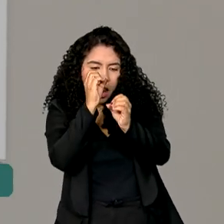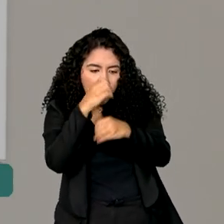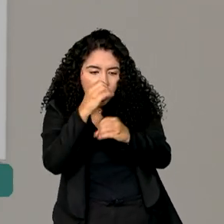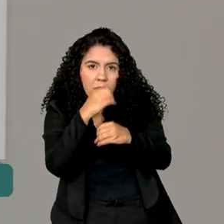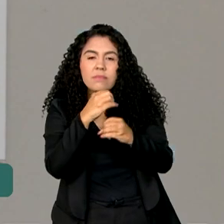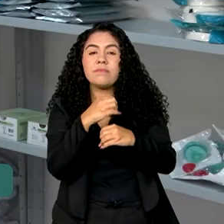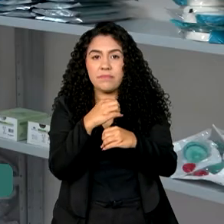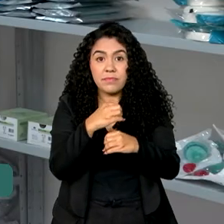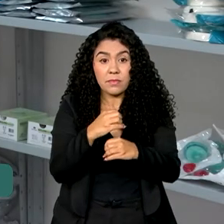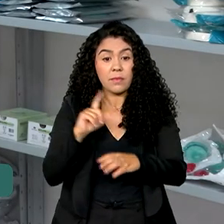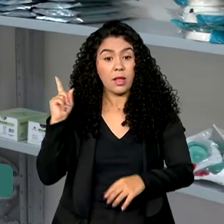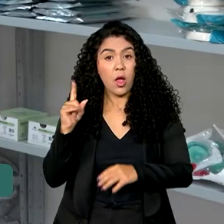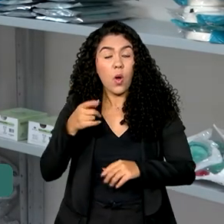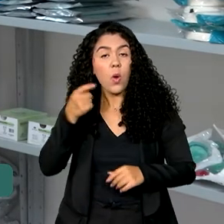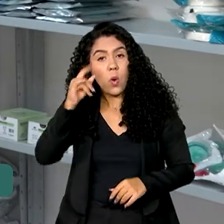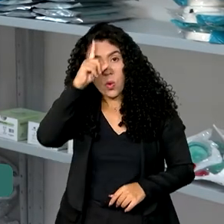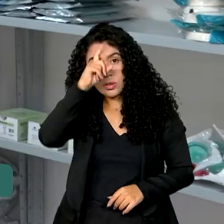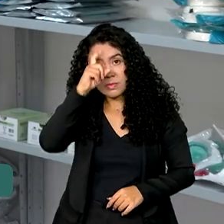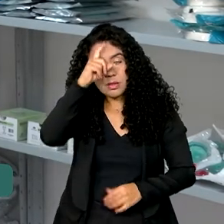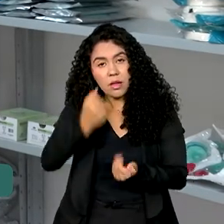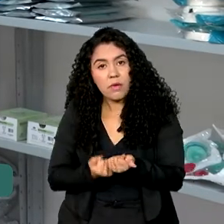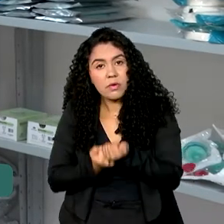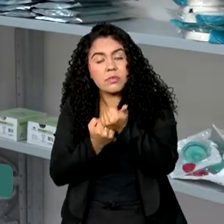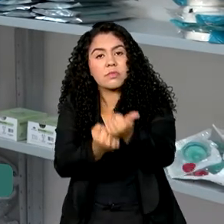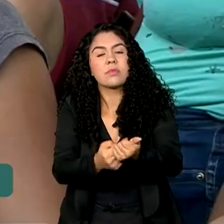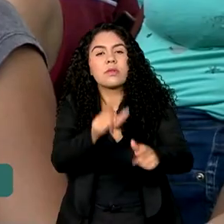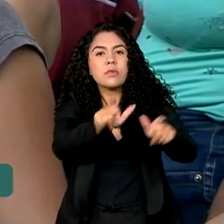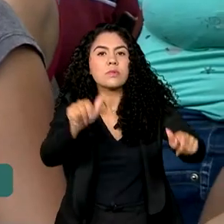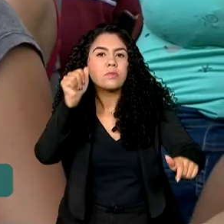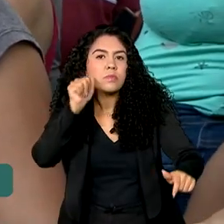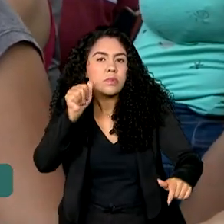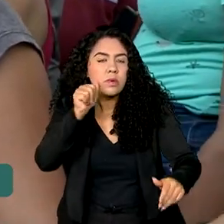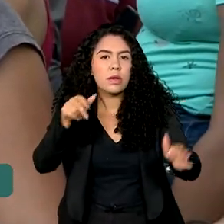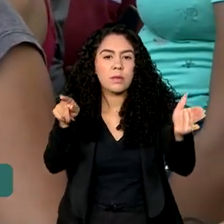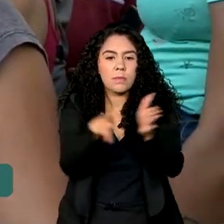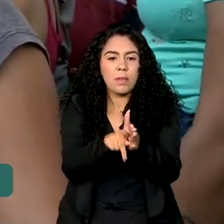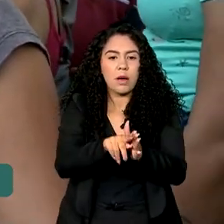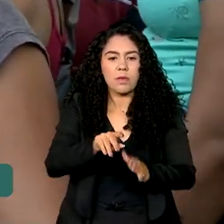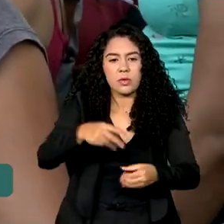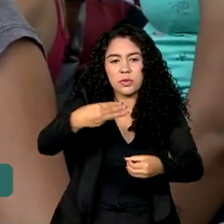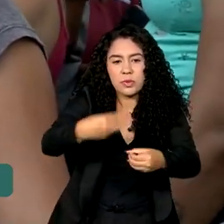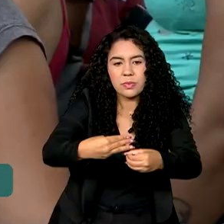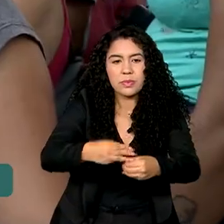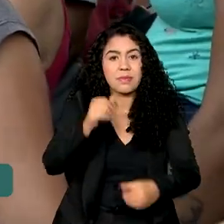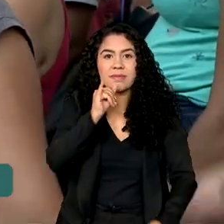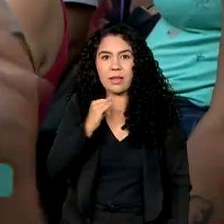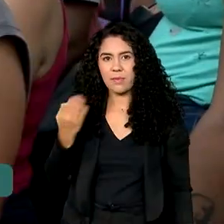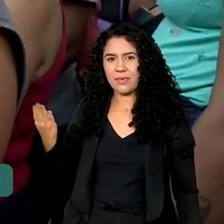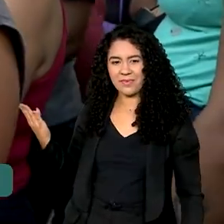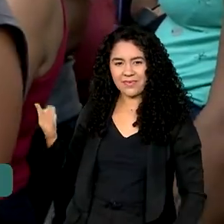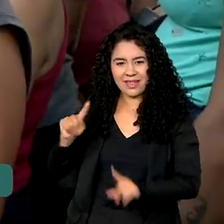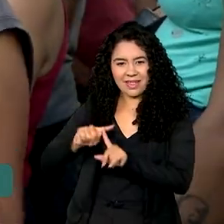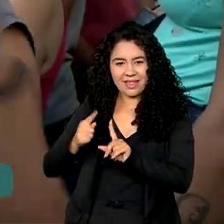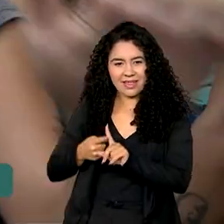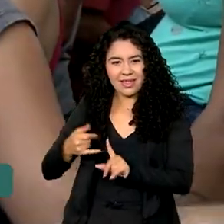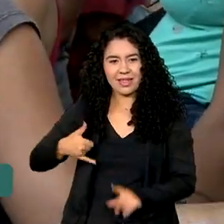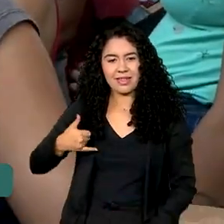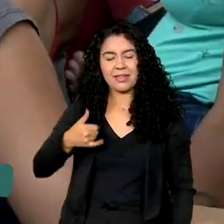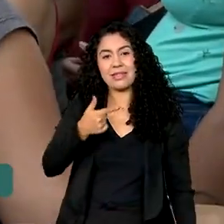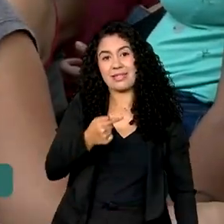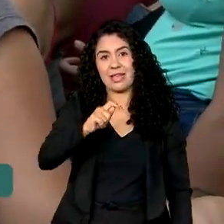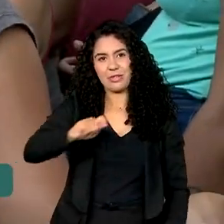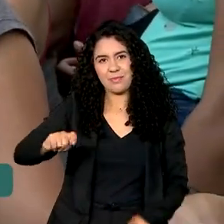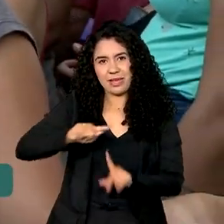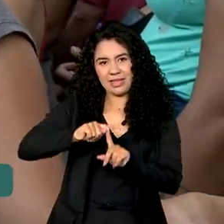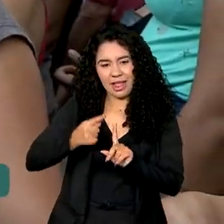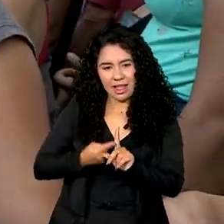O hospital vai beneficiar as mulheres da região, como é o caso desta grávida de 7 meses. Muito